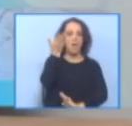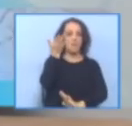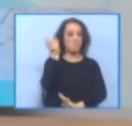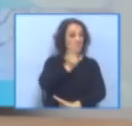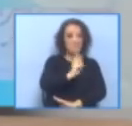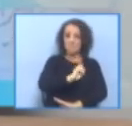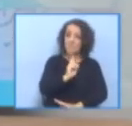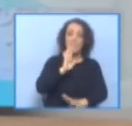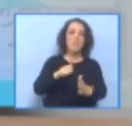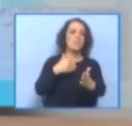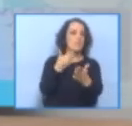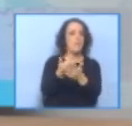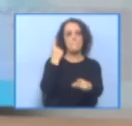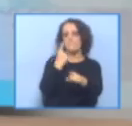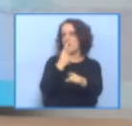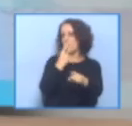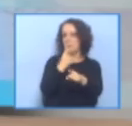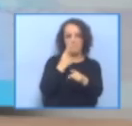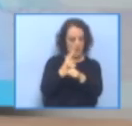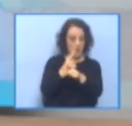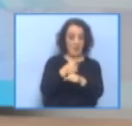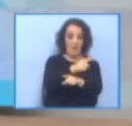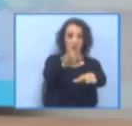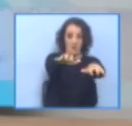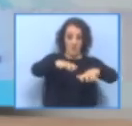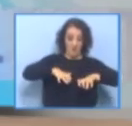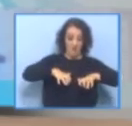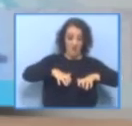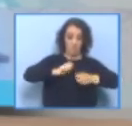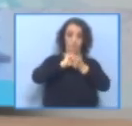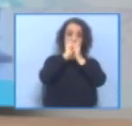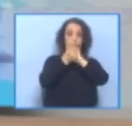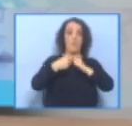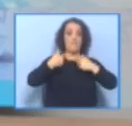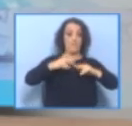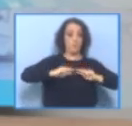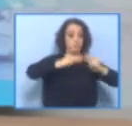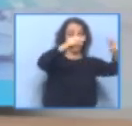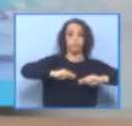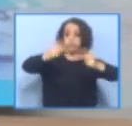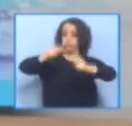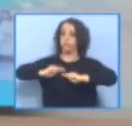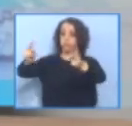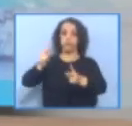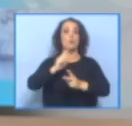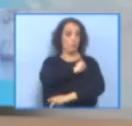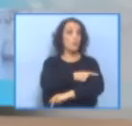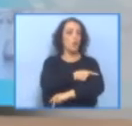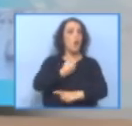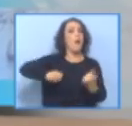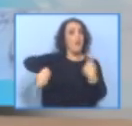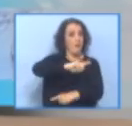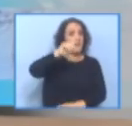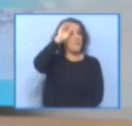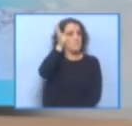assistir à descentralização. Essa descentralização vai ocorrer, nós sabemos todos, e quantos de